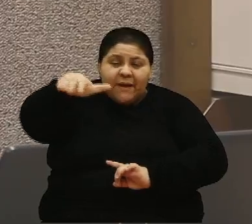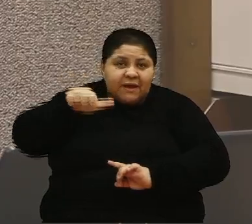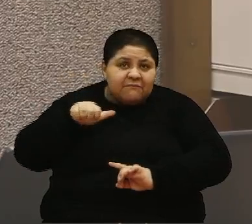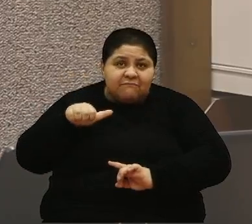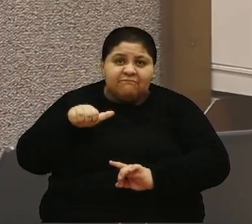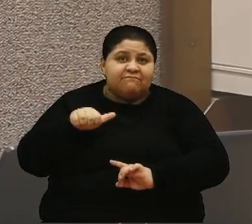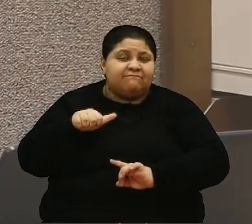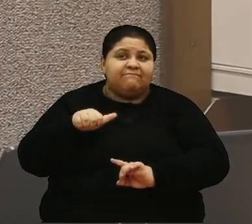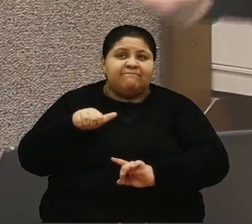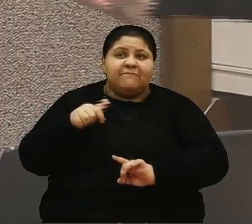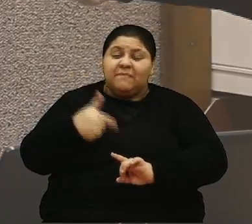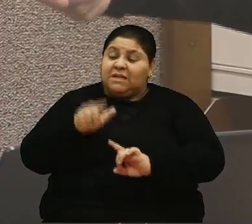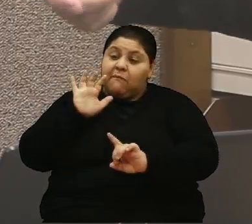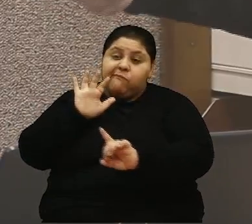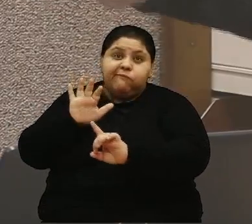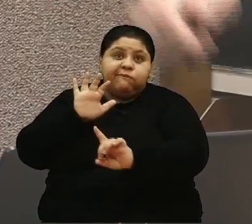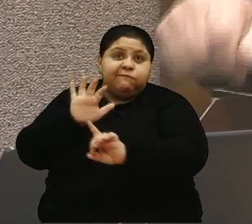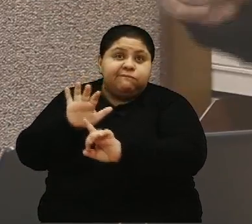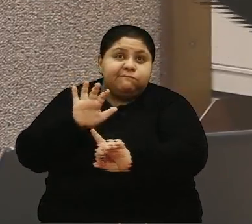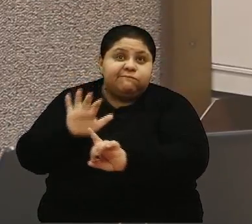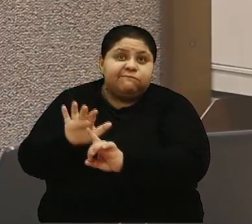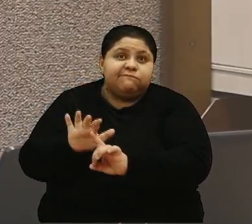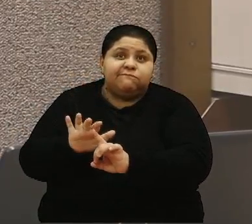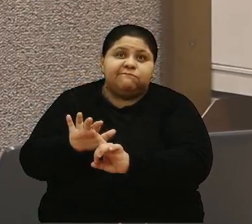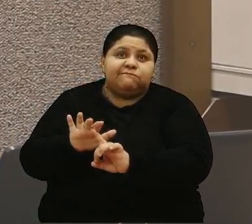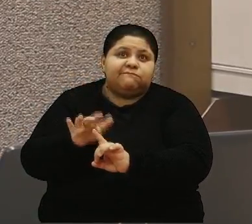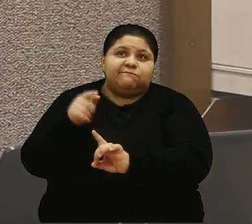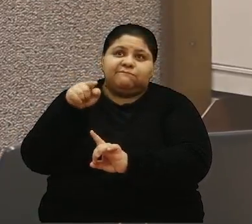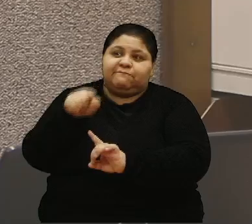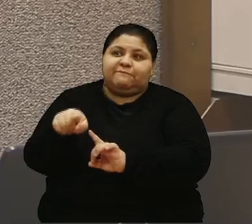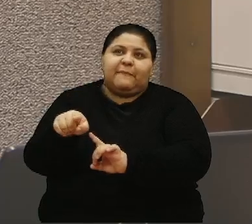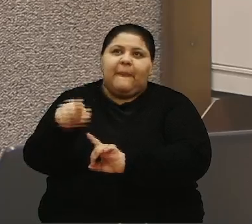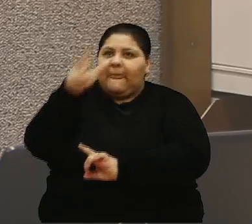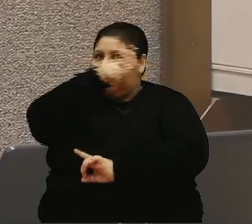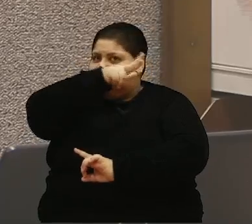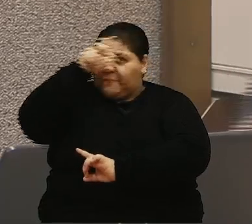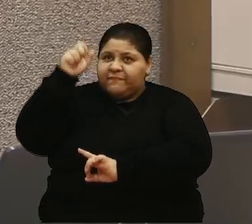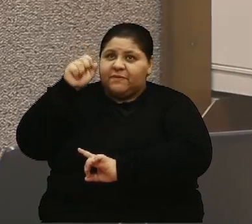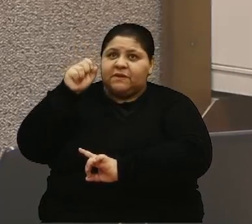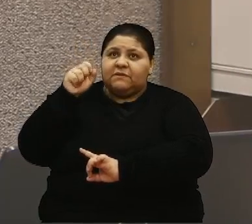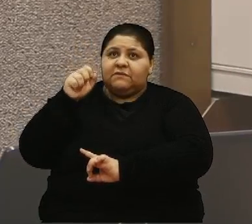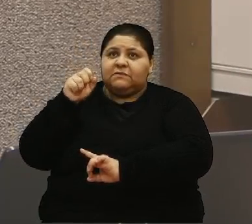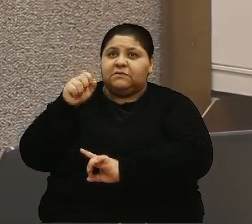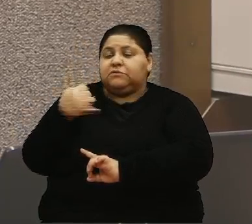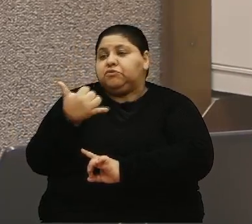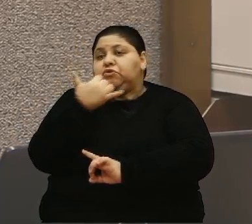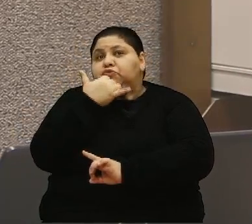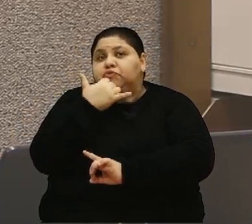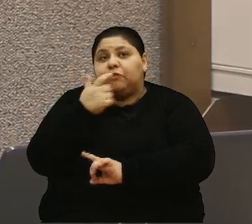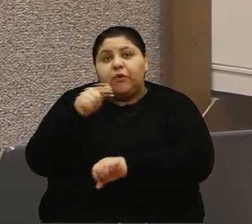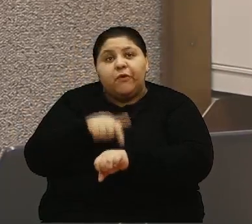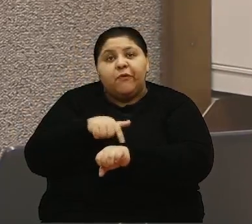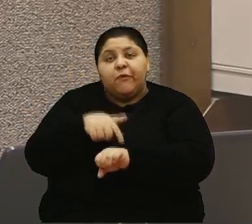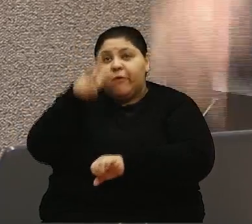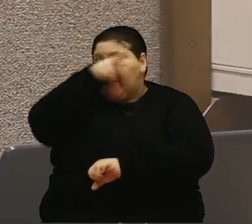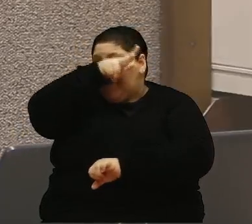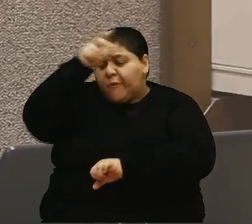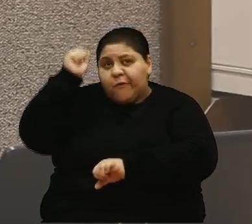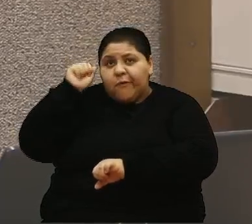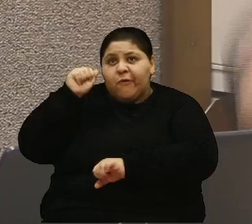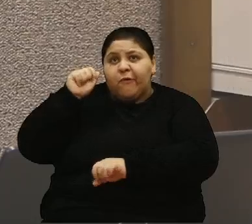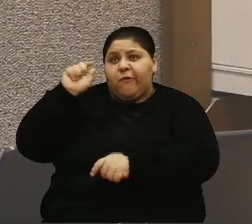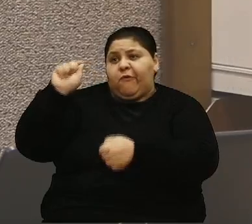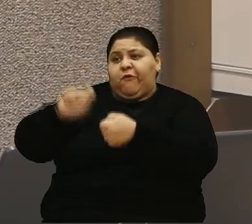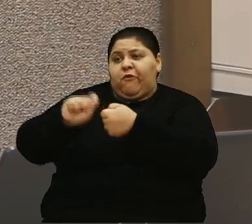mas a pressão é tão grande para cima dos caras que, de repente, está lá o prefeito mandando, desculpe tomar seu tempo, prefeito mandando, faz